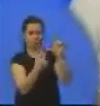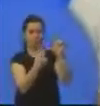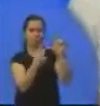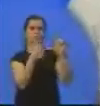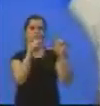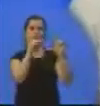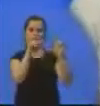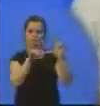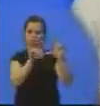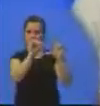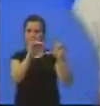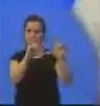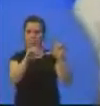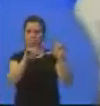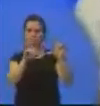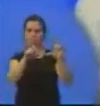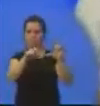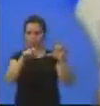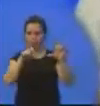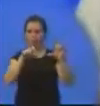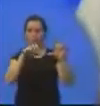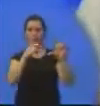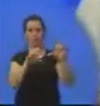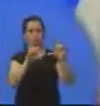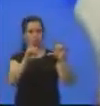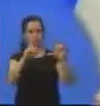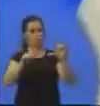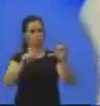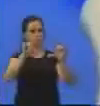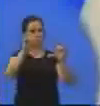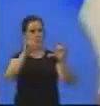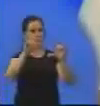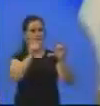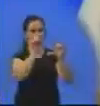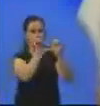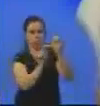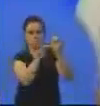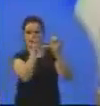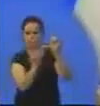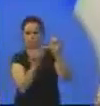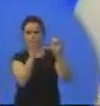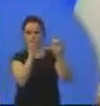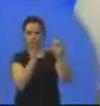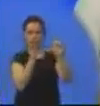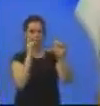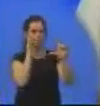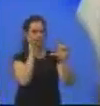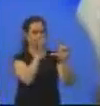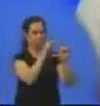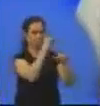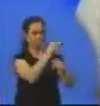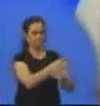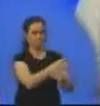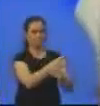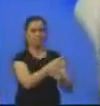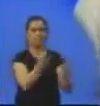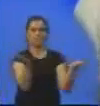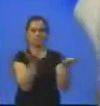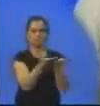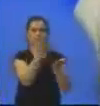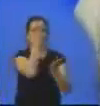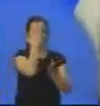para x. E em 1 para x, 0 para y. Encontrou 2 cortes, estão lá marcados. O que mais que nós encontramos? Sabemos que